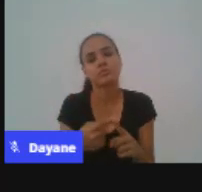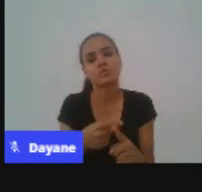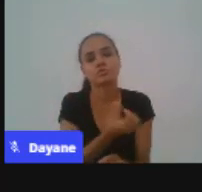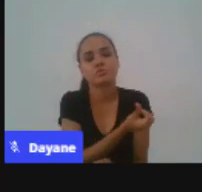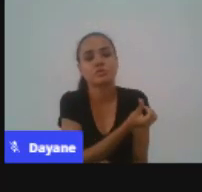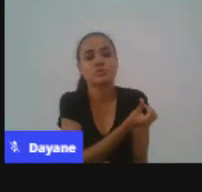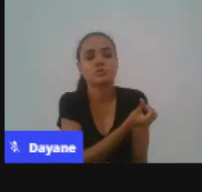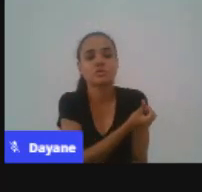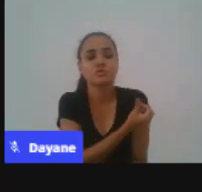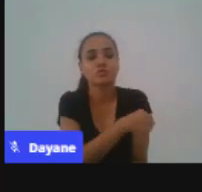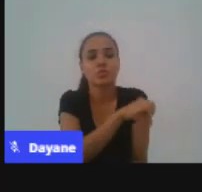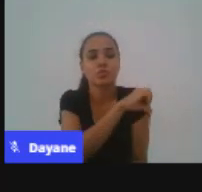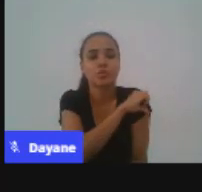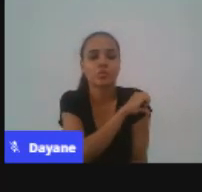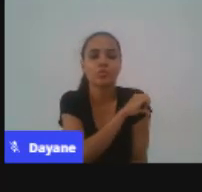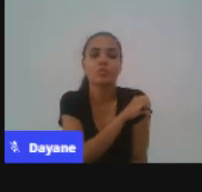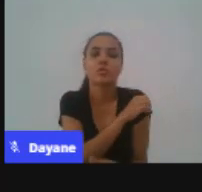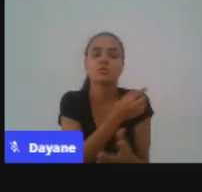gentileza.